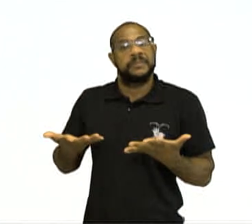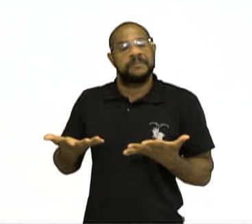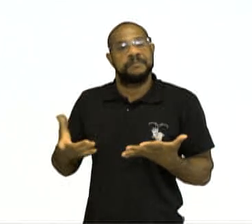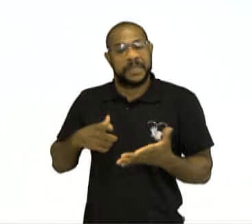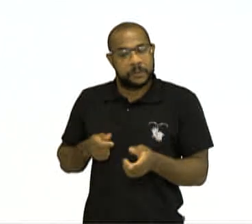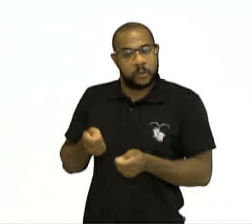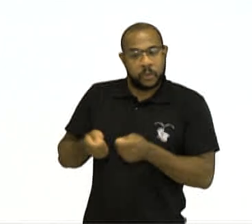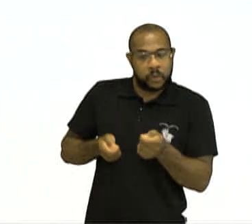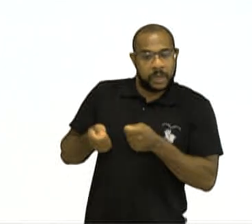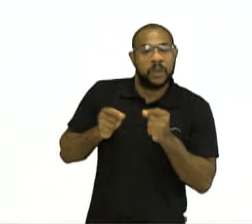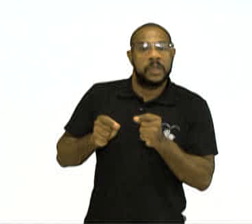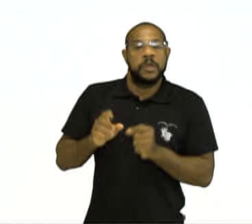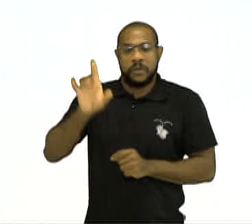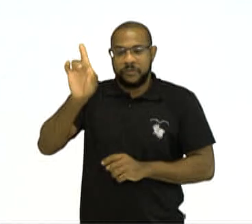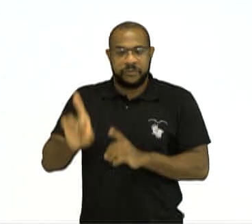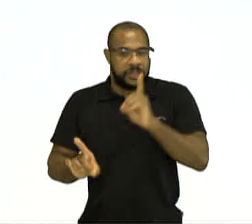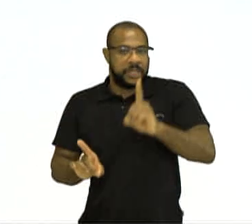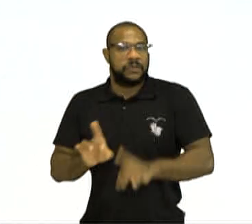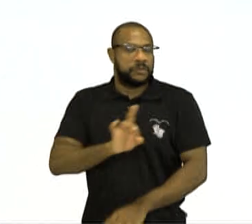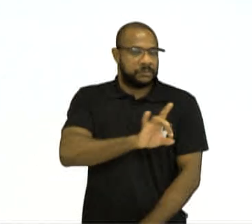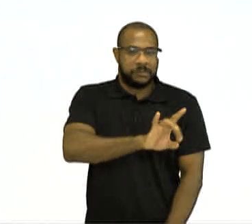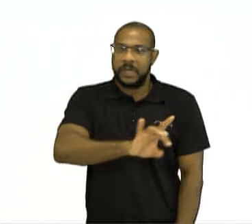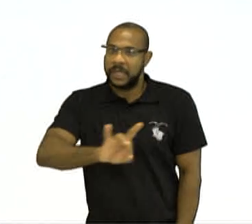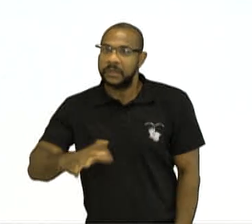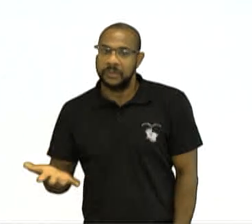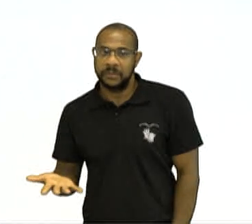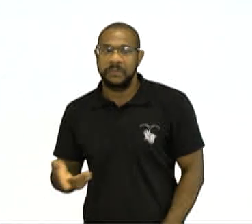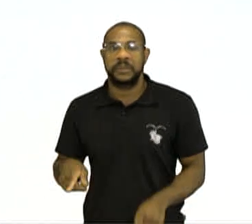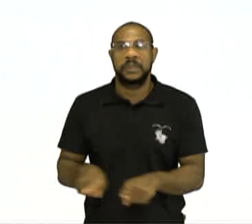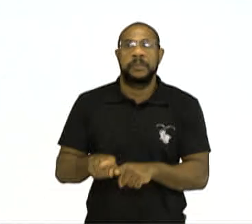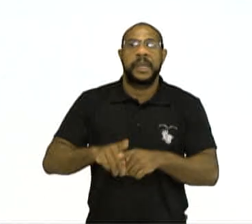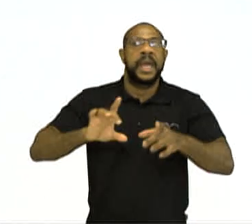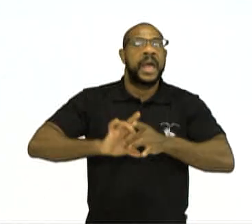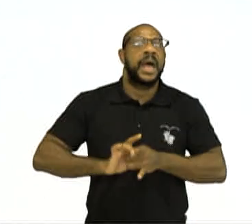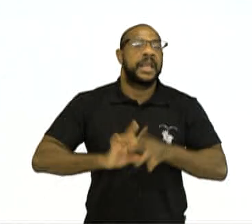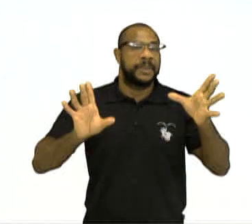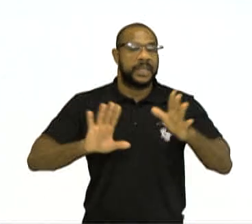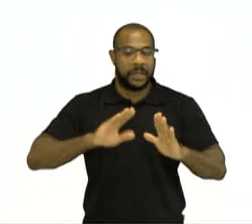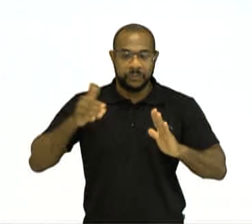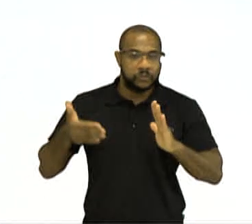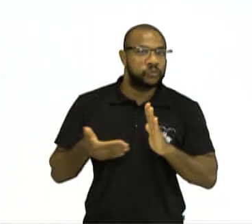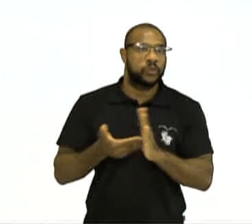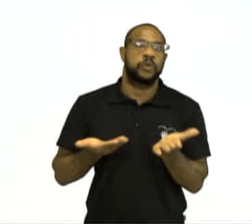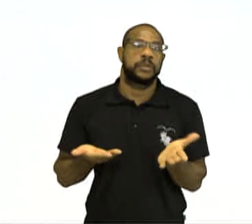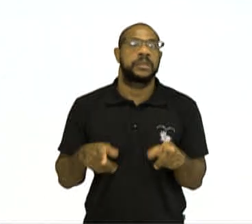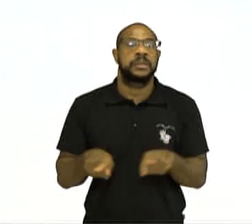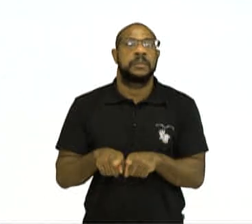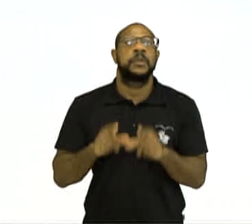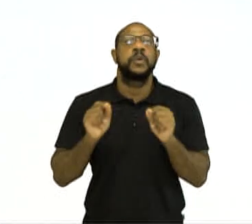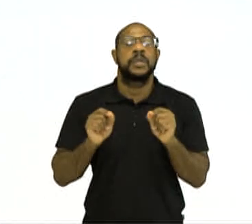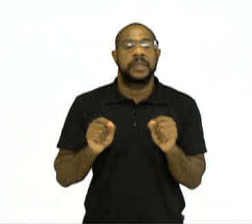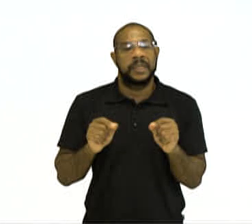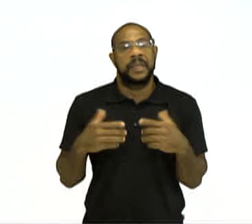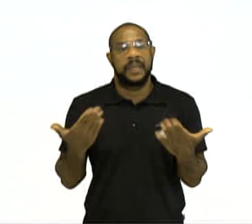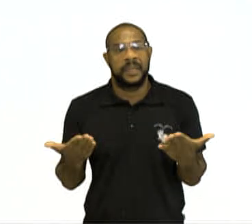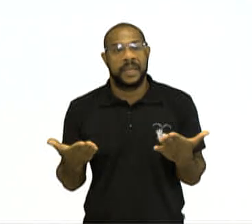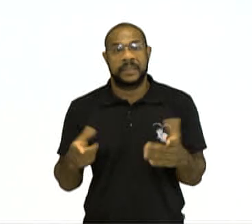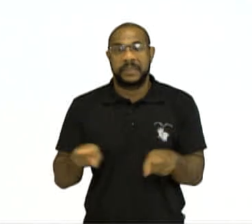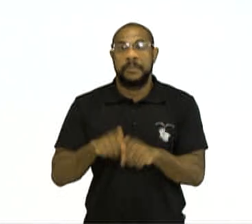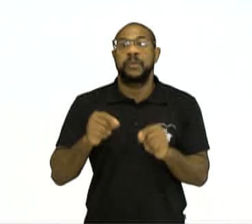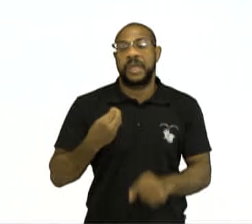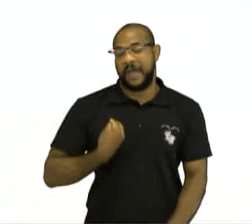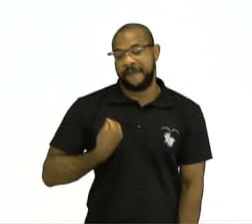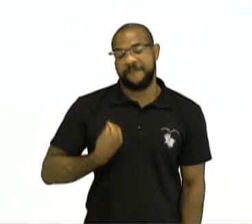os direitos de cada sujeito, inclusive a liberdade de todos, como imprescindível à vida